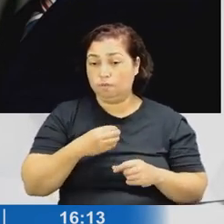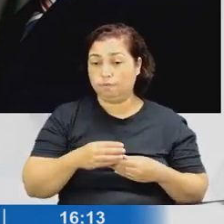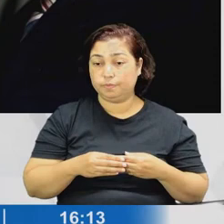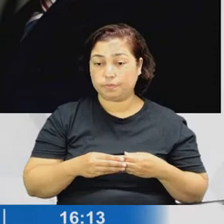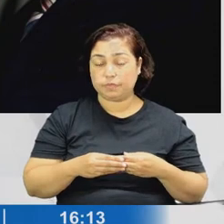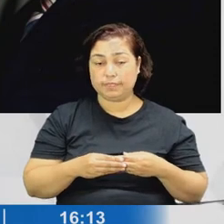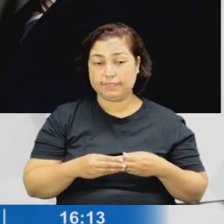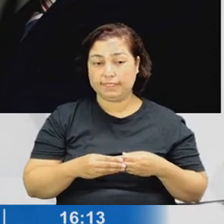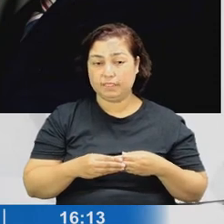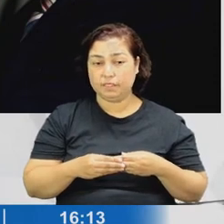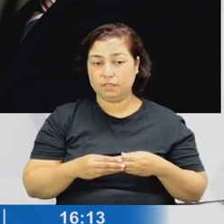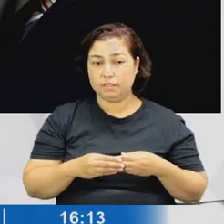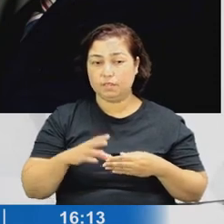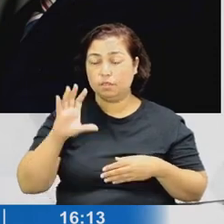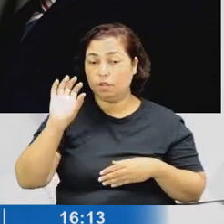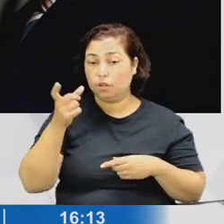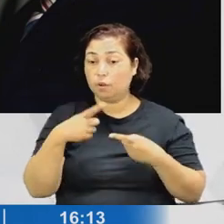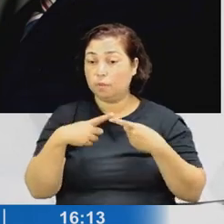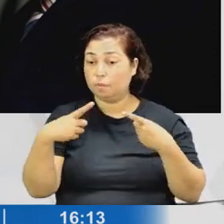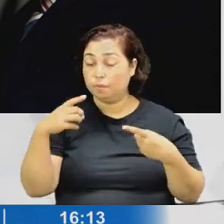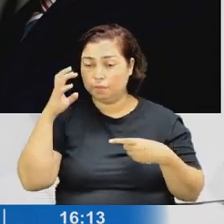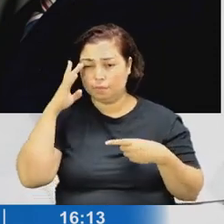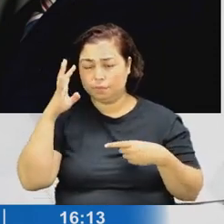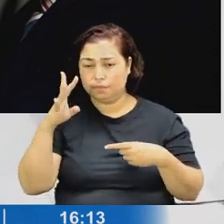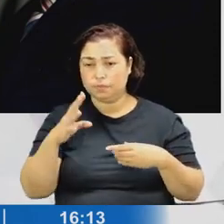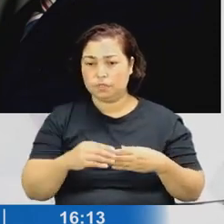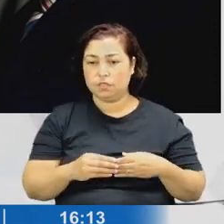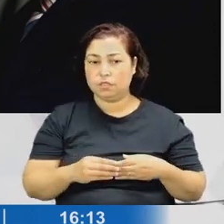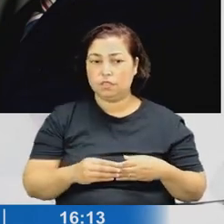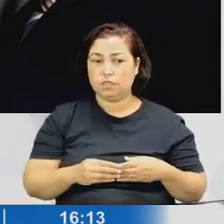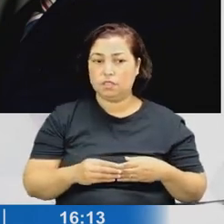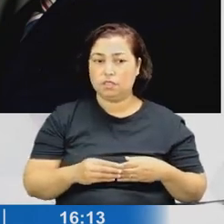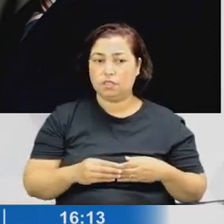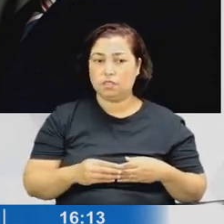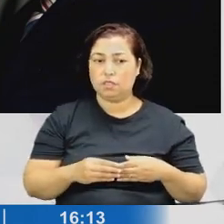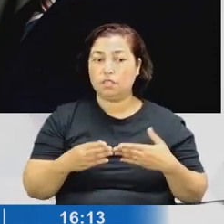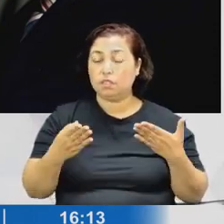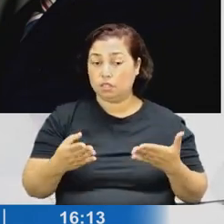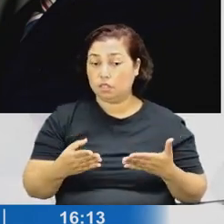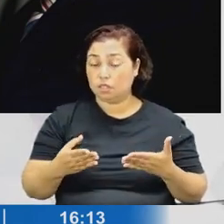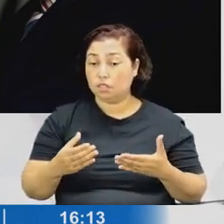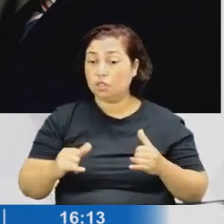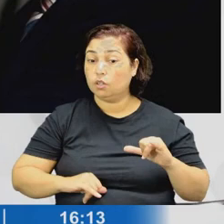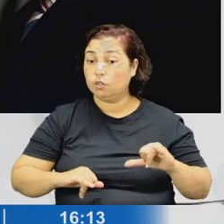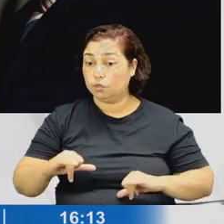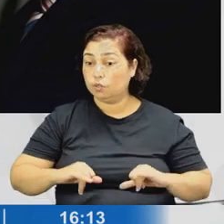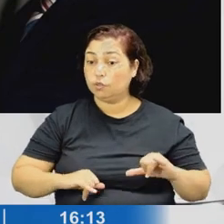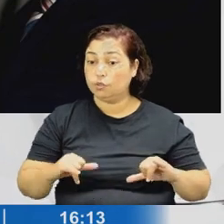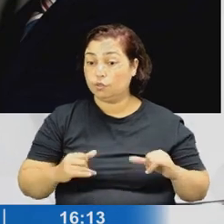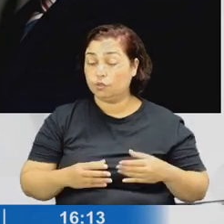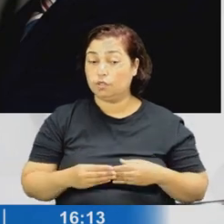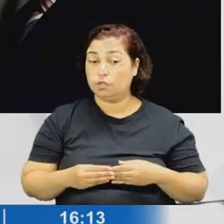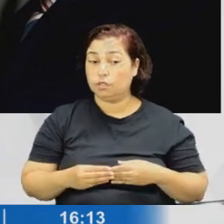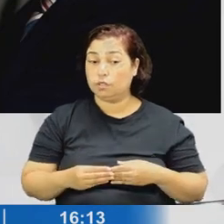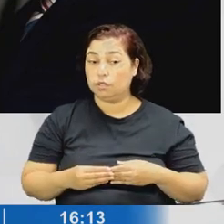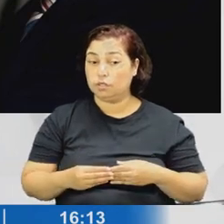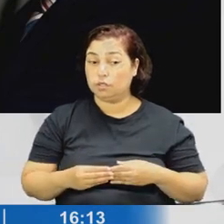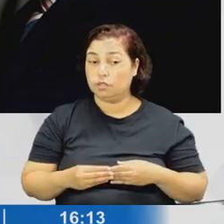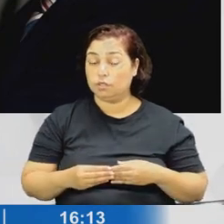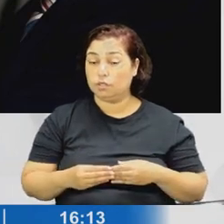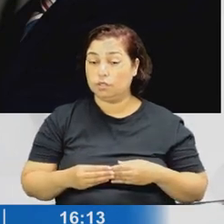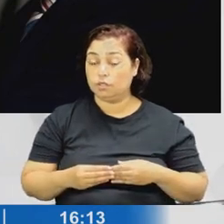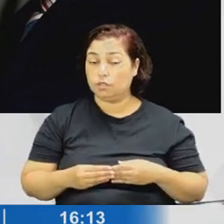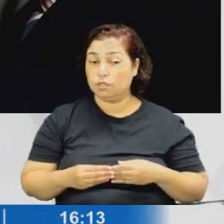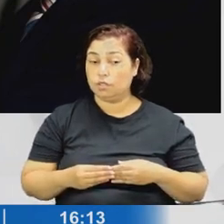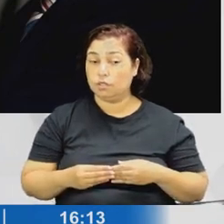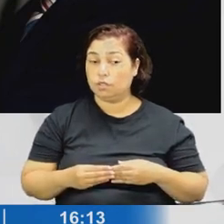Acontece muito mais do que vocês imaginam Eu já sofri um atentado indireto fazendo campanha em lugar pequeno direto não cheguei